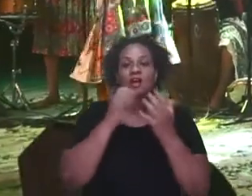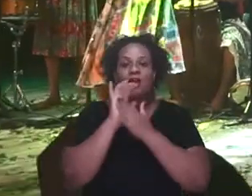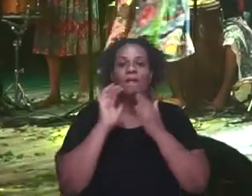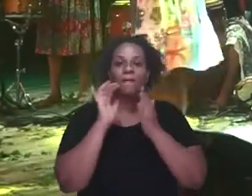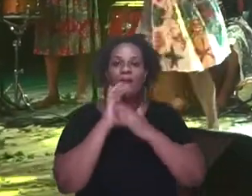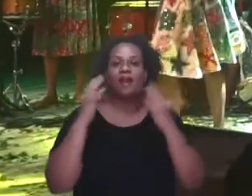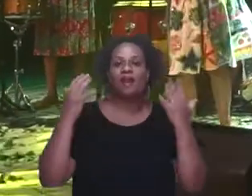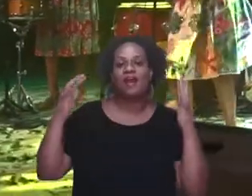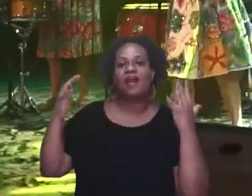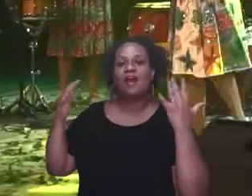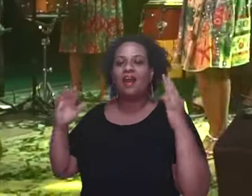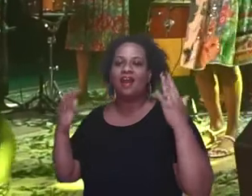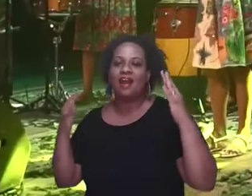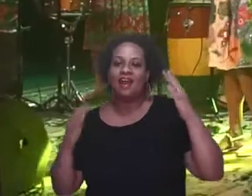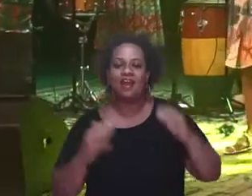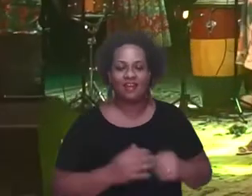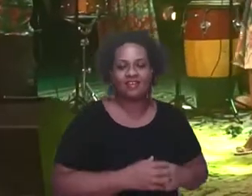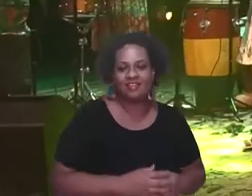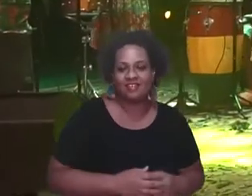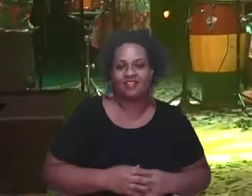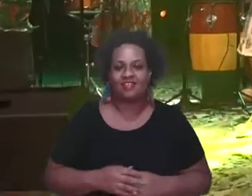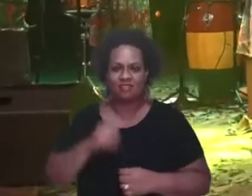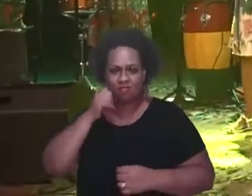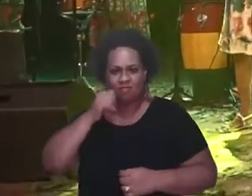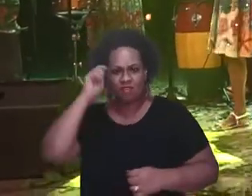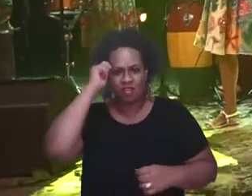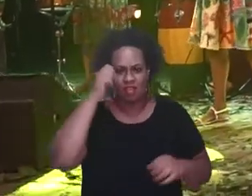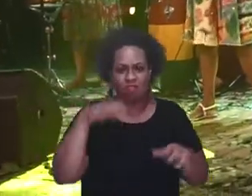na palma da mão da